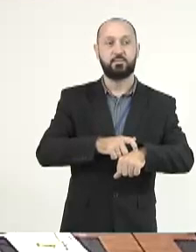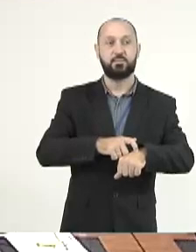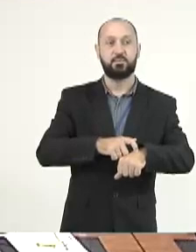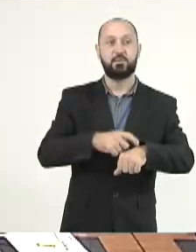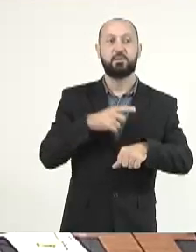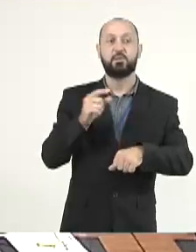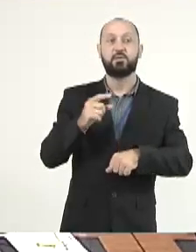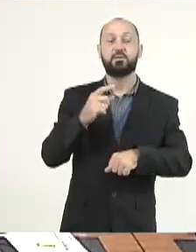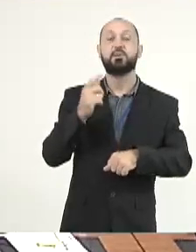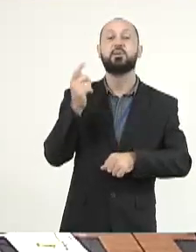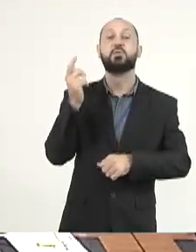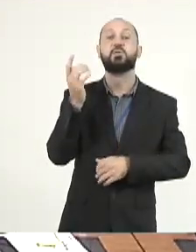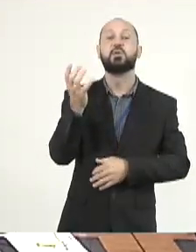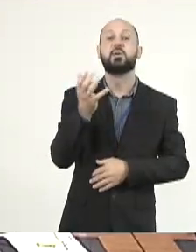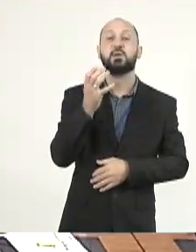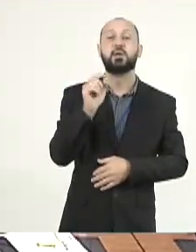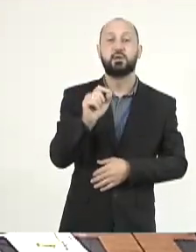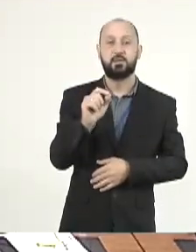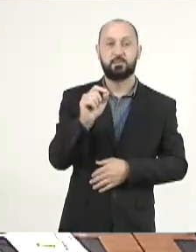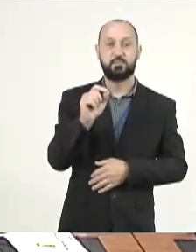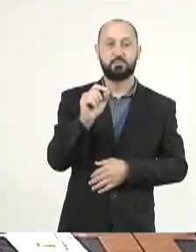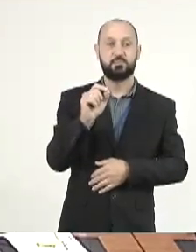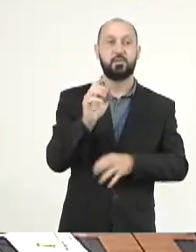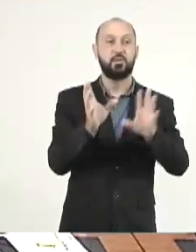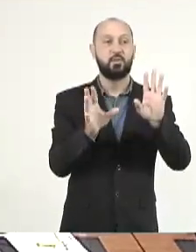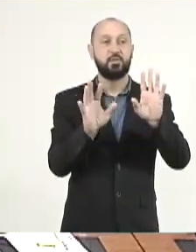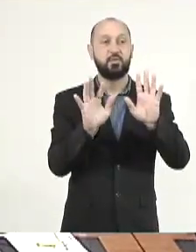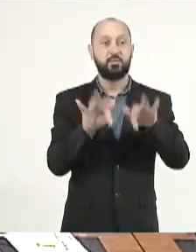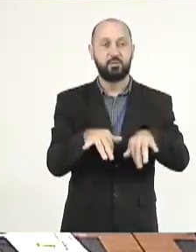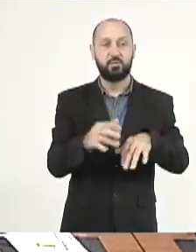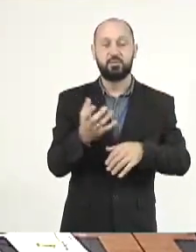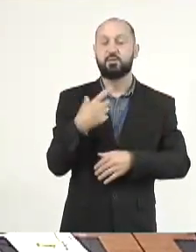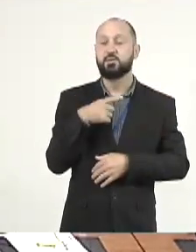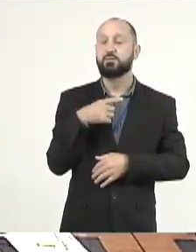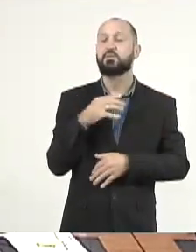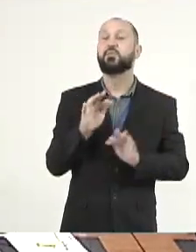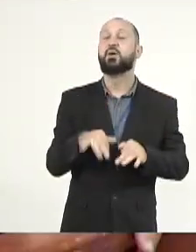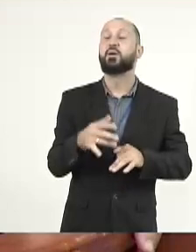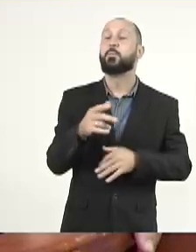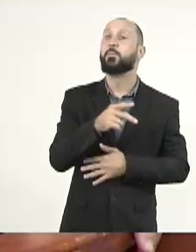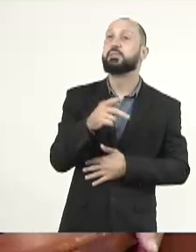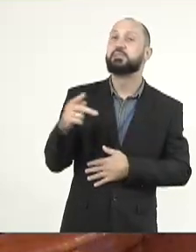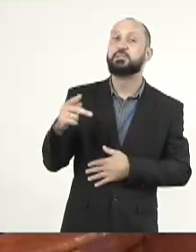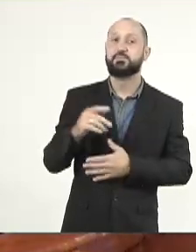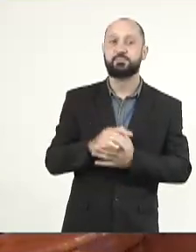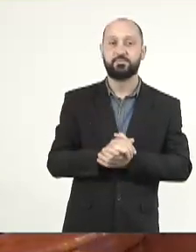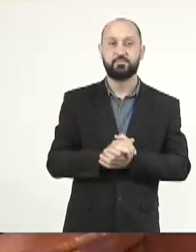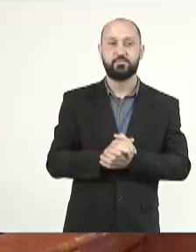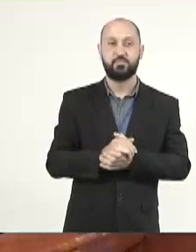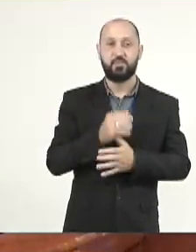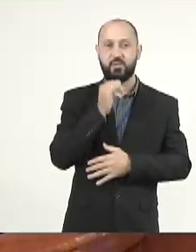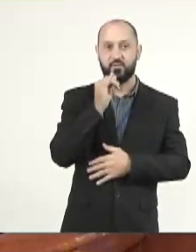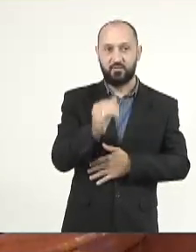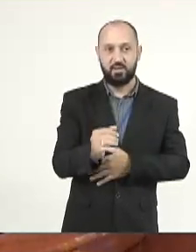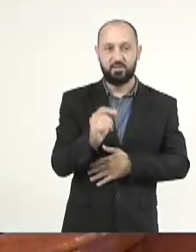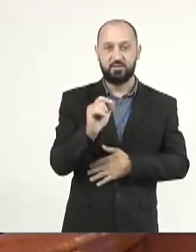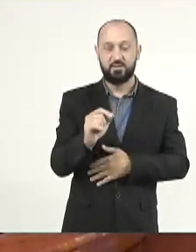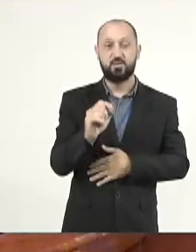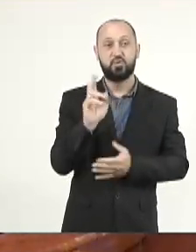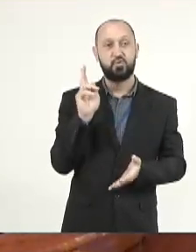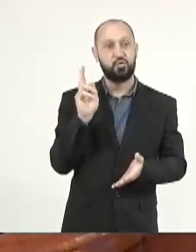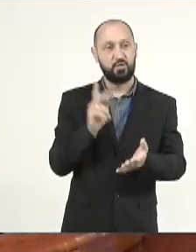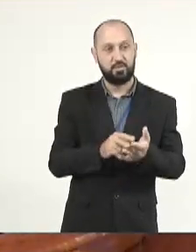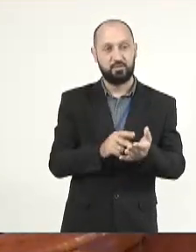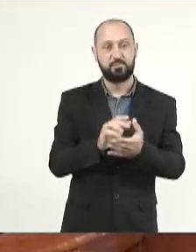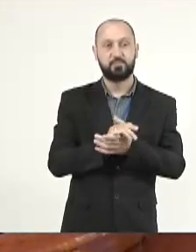tempo. E eu quero... Conclui, deputado. Quero, para concluir, senhor presidente, dizer que, de